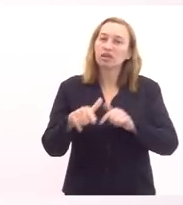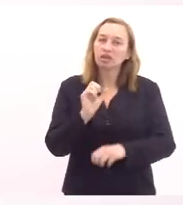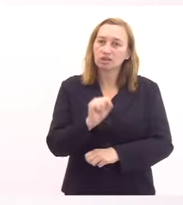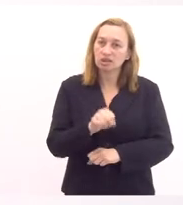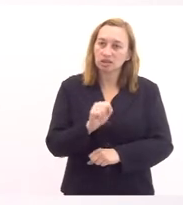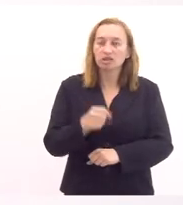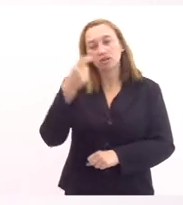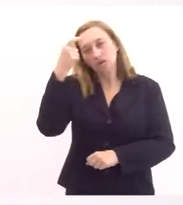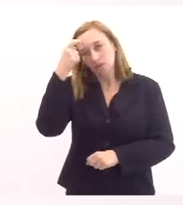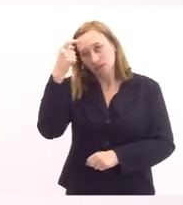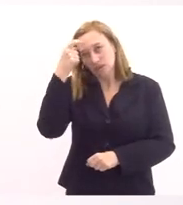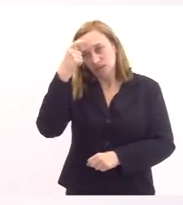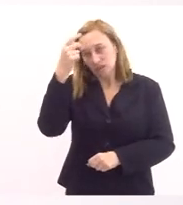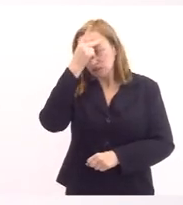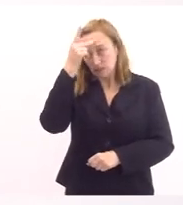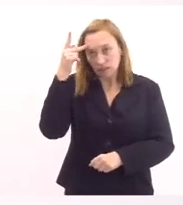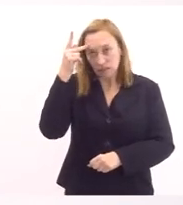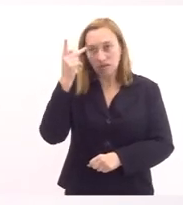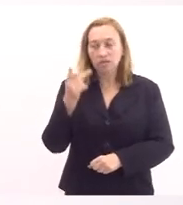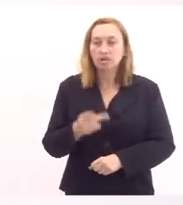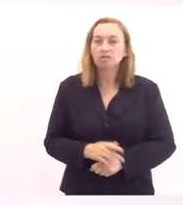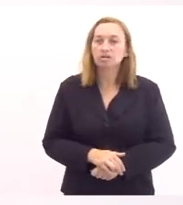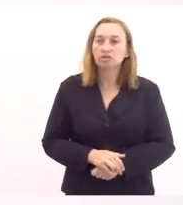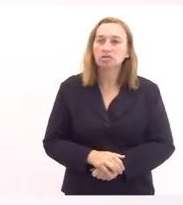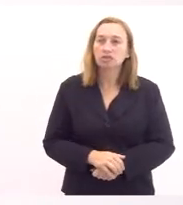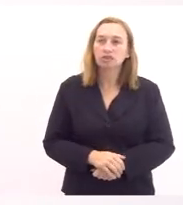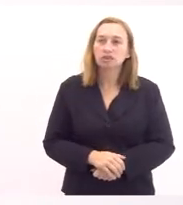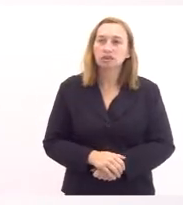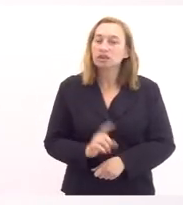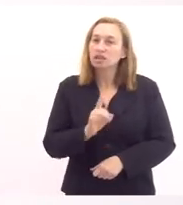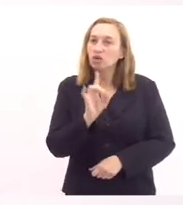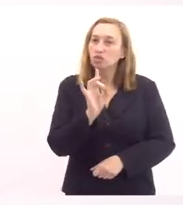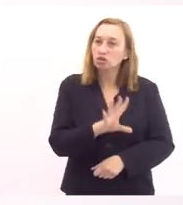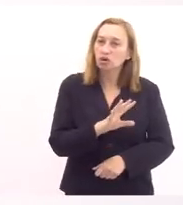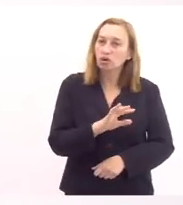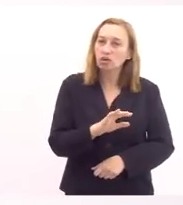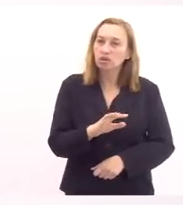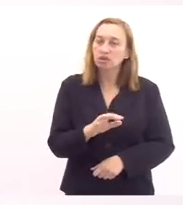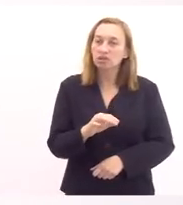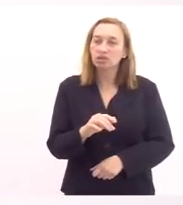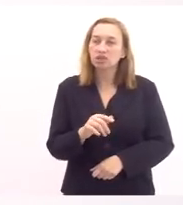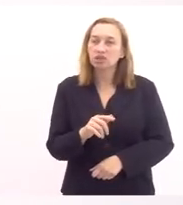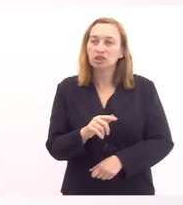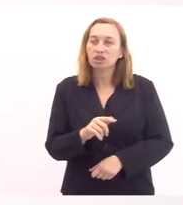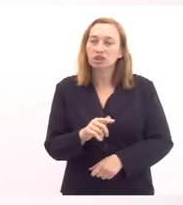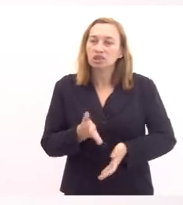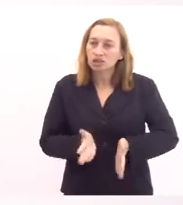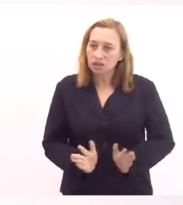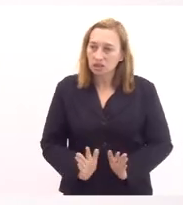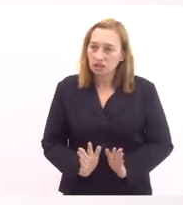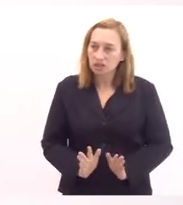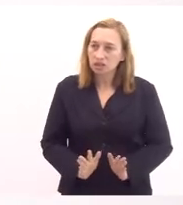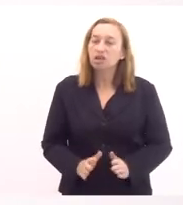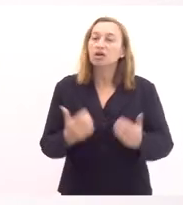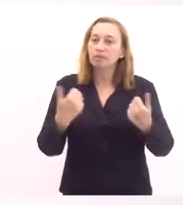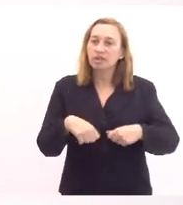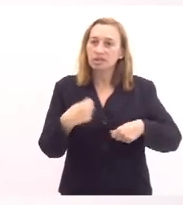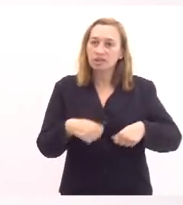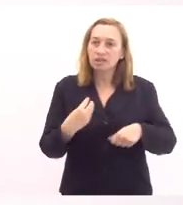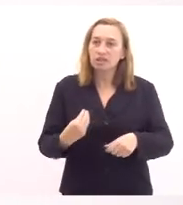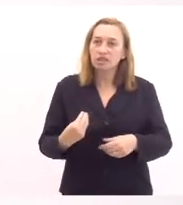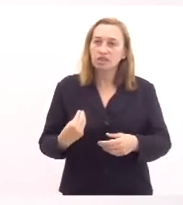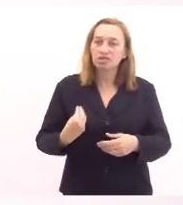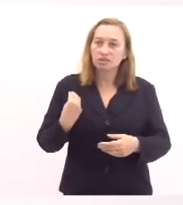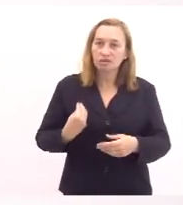sim na conscientização dessas pessoas né na conscientização não só da gestação como um evento fisiológico que precisa ser